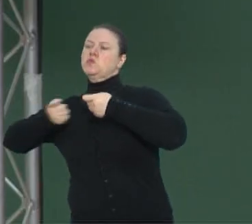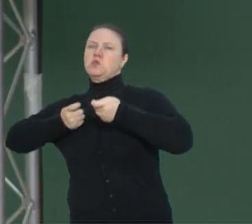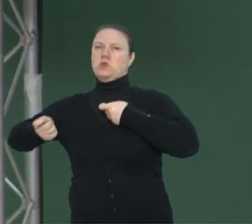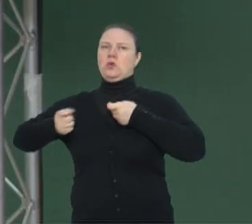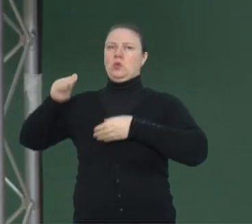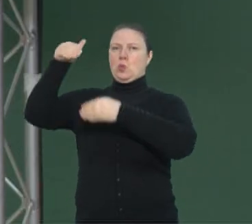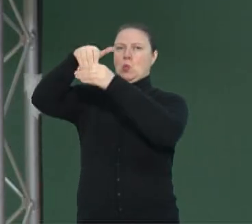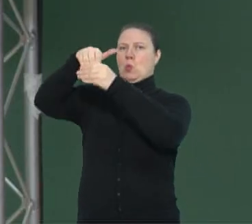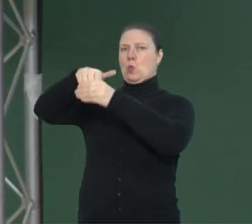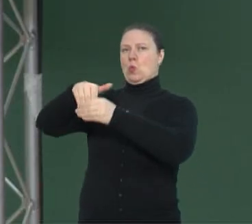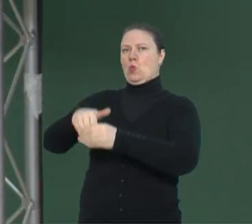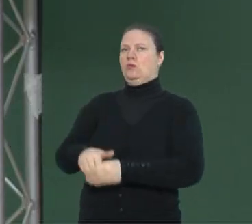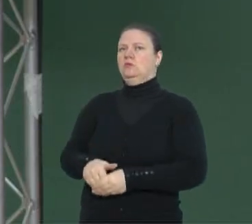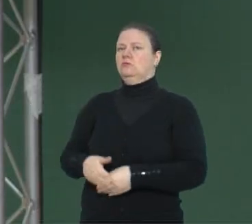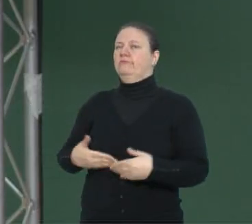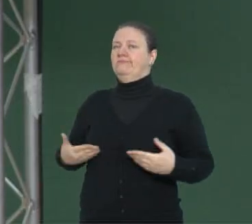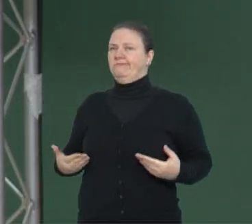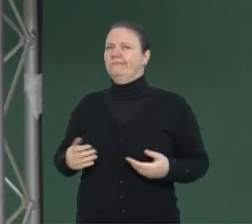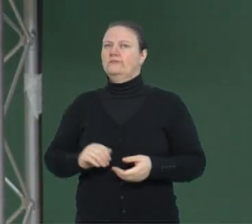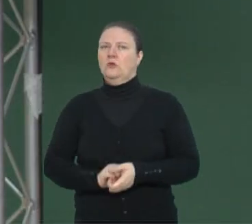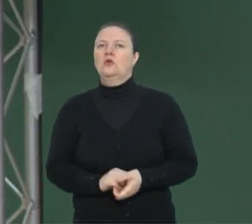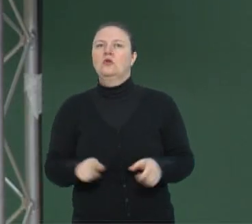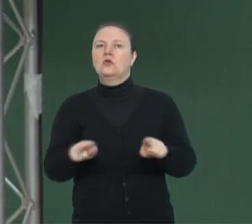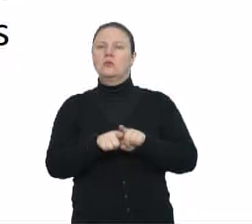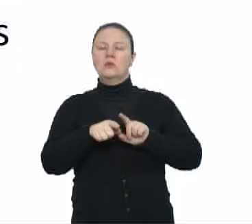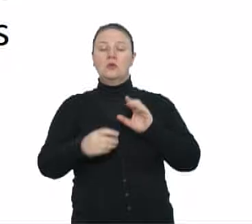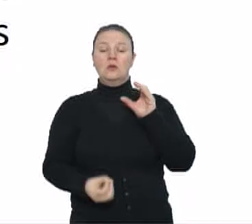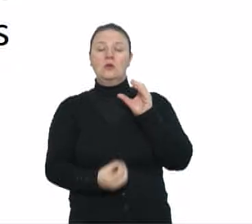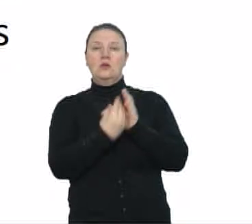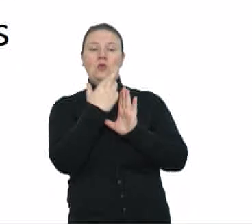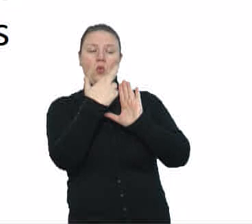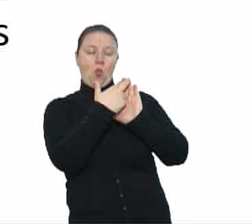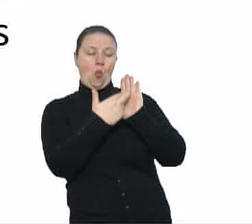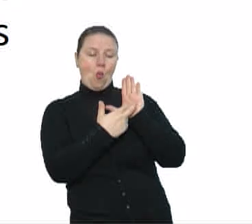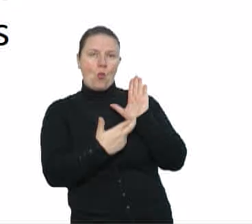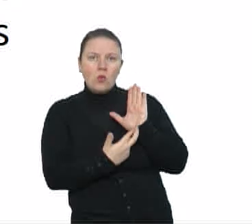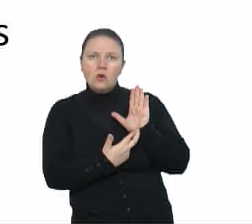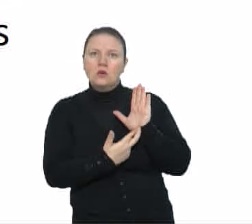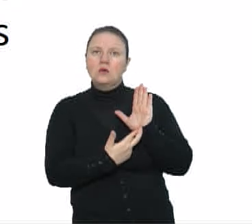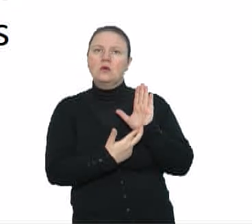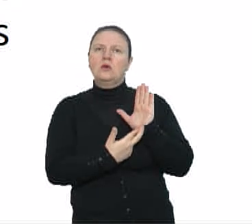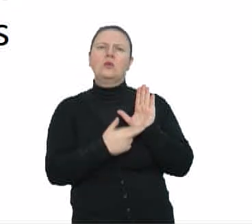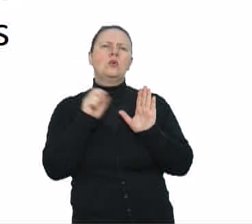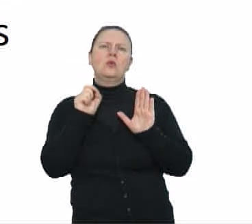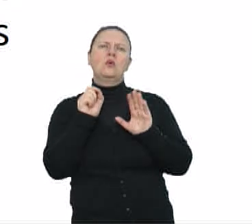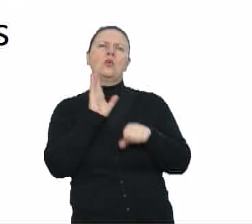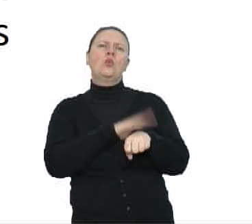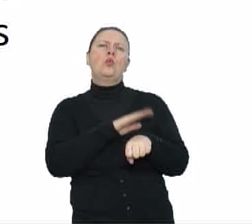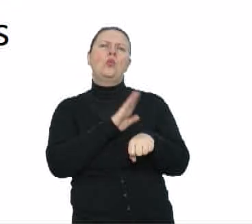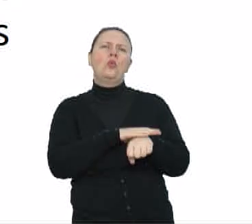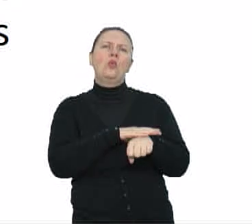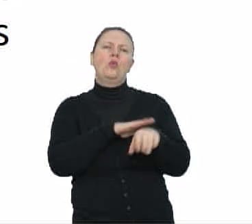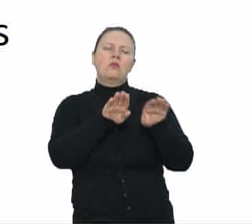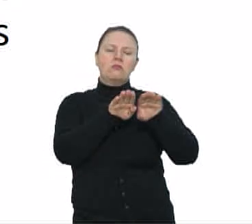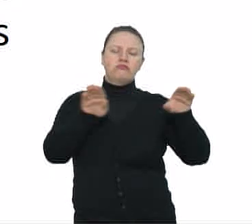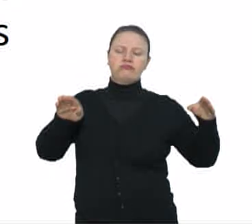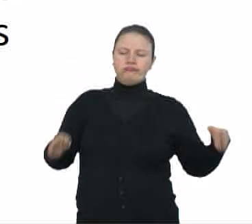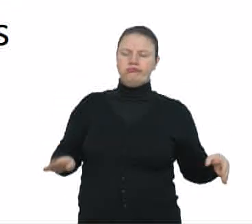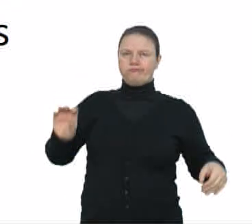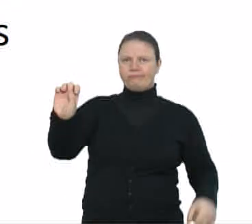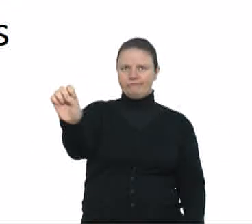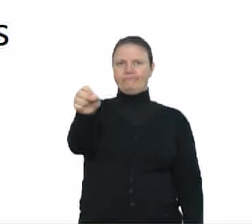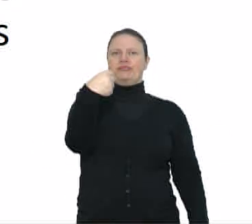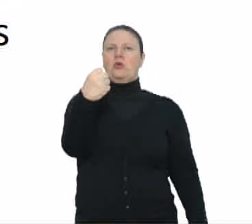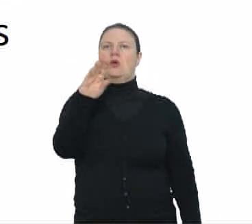vão criar regras justamente o contrário. Eles vão criar regras regulando o horário de funcionamento dos pubs, os bares ingleses, onde os trabalhadores